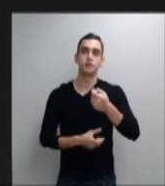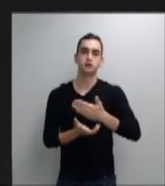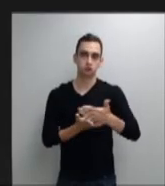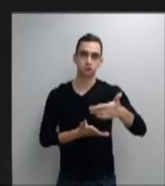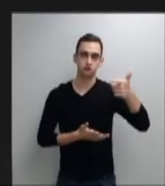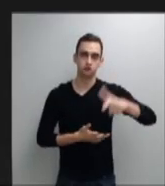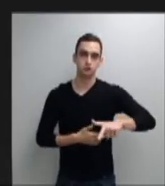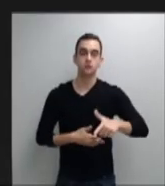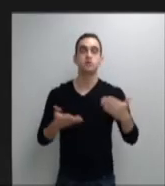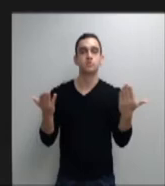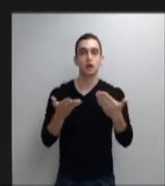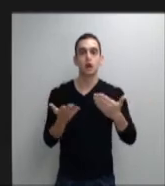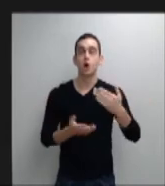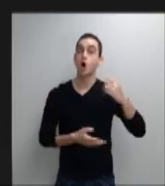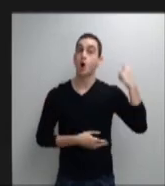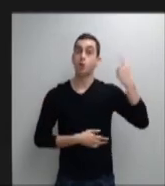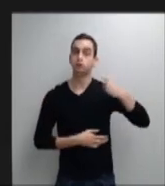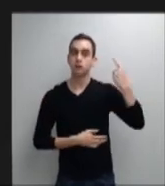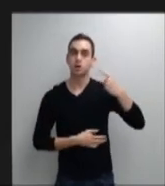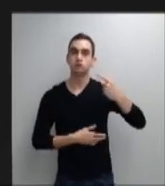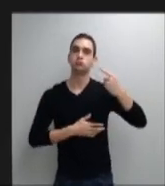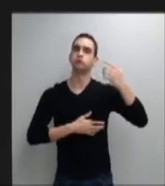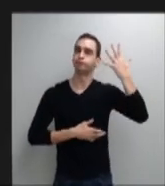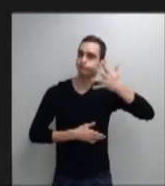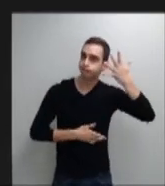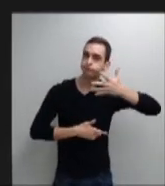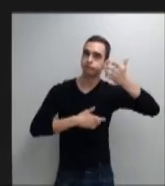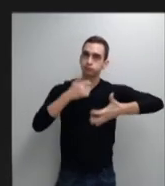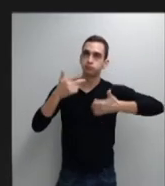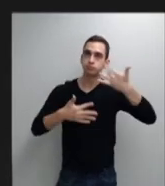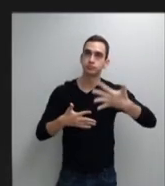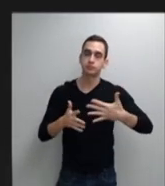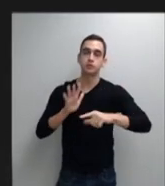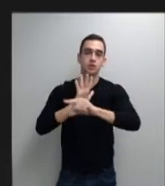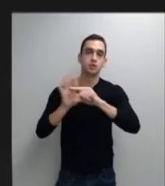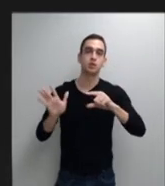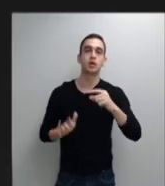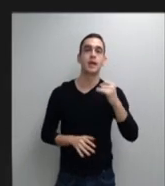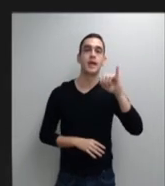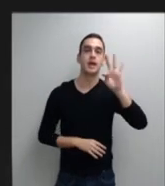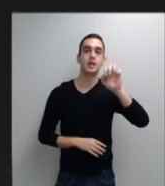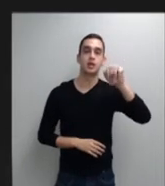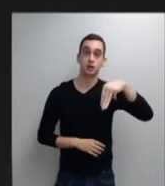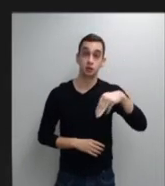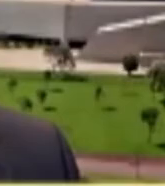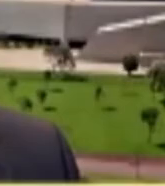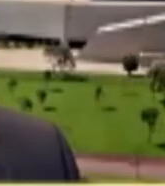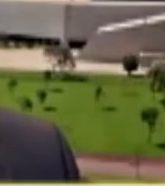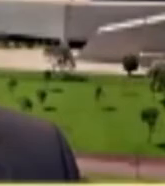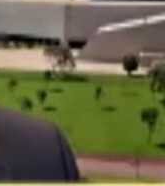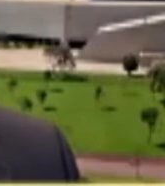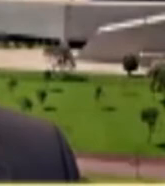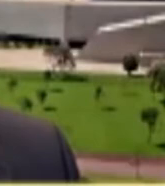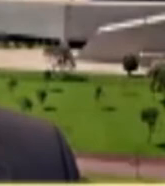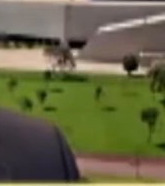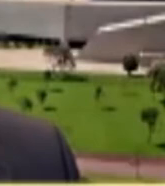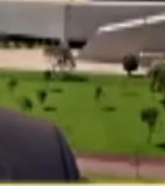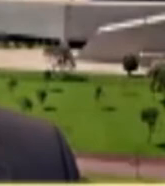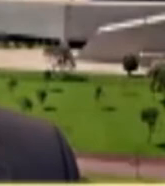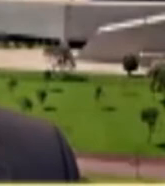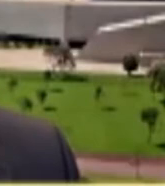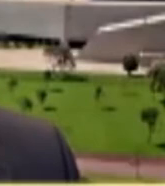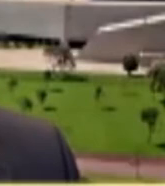chegou ao Superior Tribunal de Justiça e os ministros da primeira turma entenderam que a diferença para mais entre o volume de